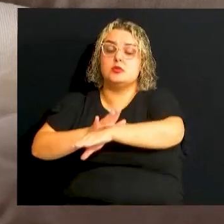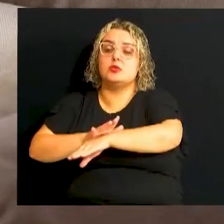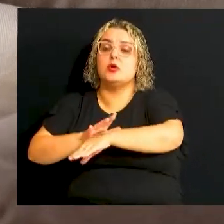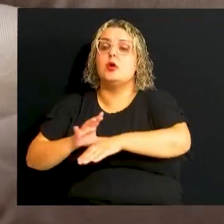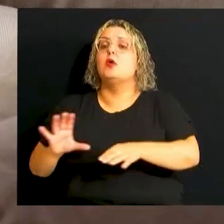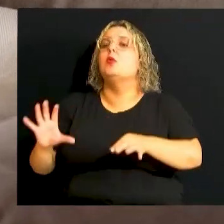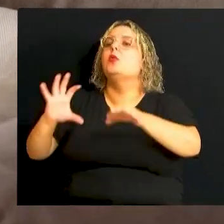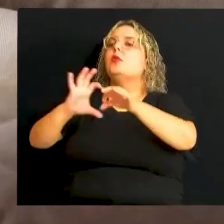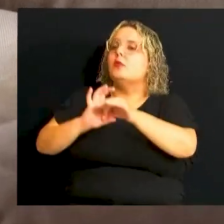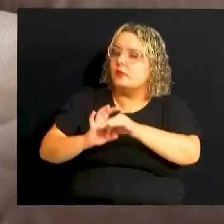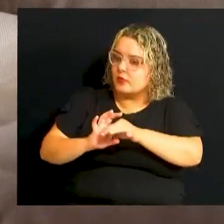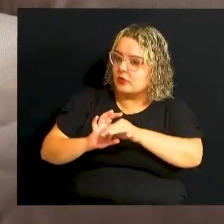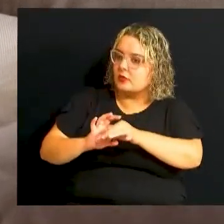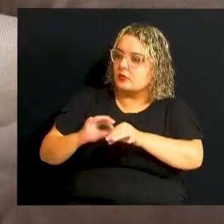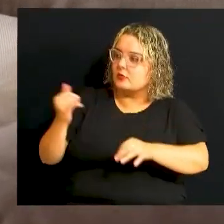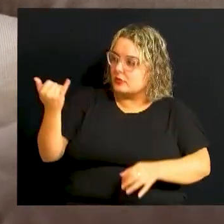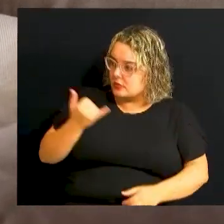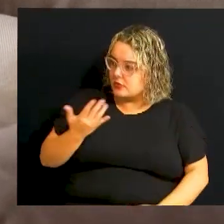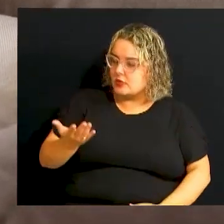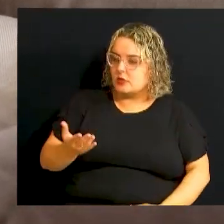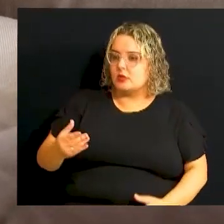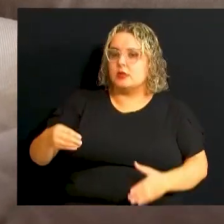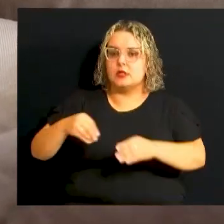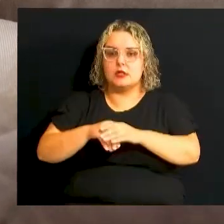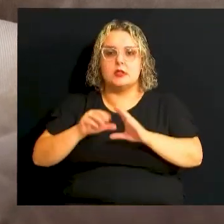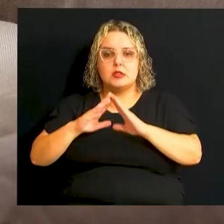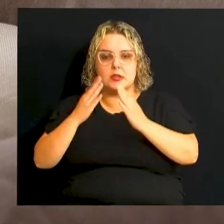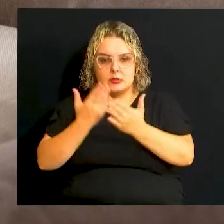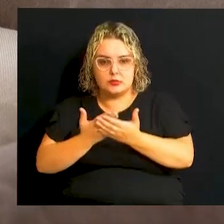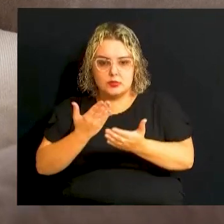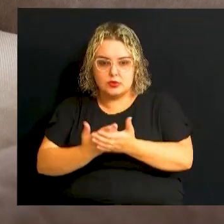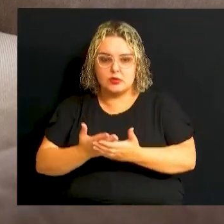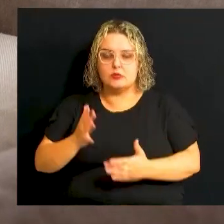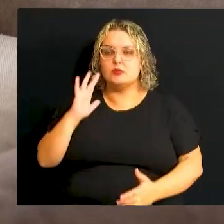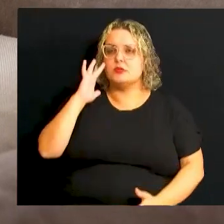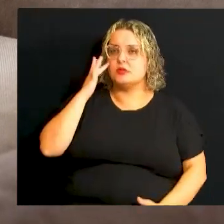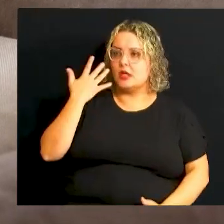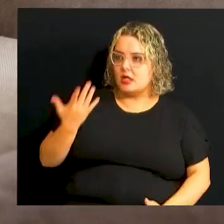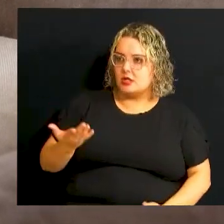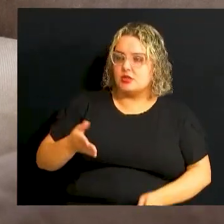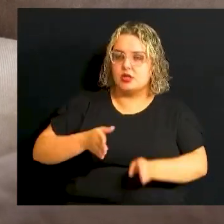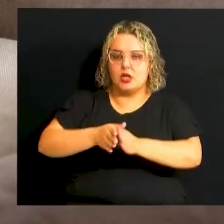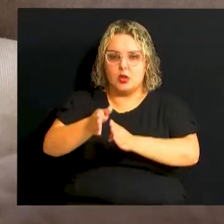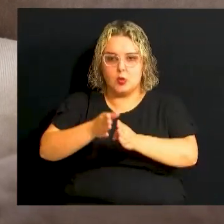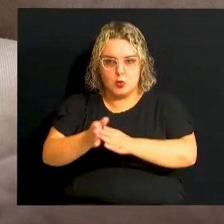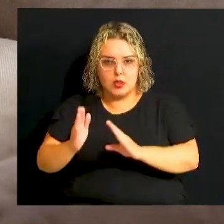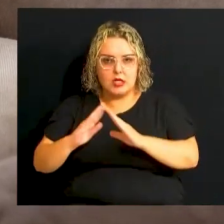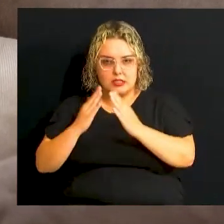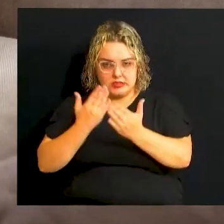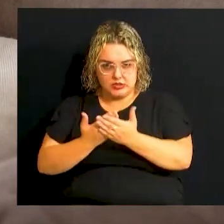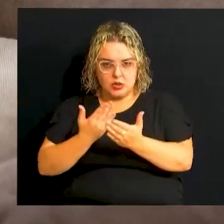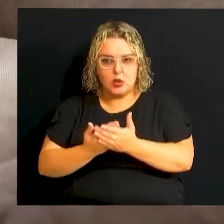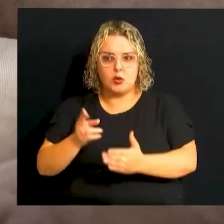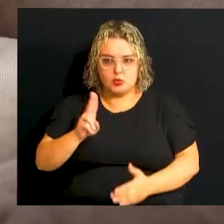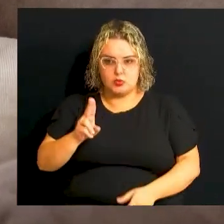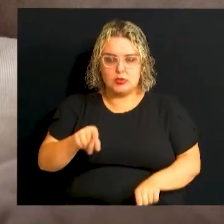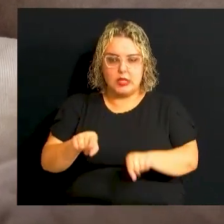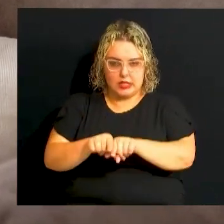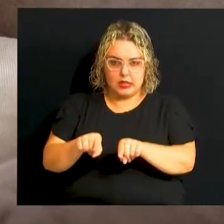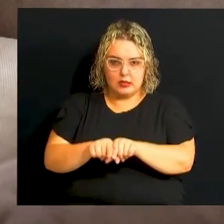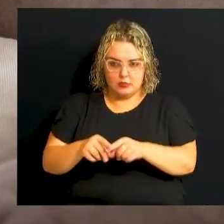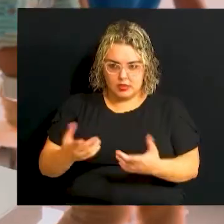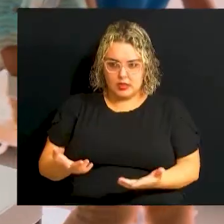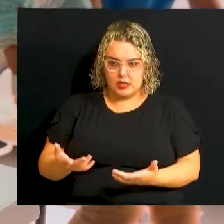esses vínculos, como você trouxe. E nas escolas, Júnior, você acha que é aconselhável as escolas